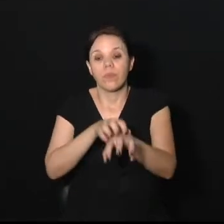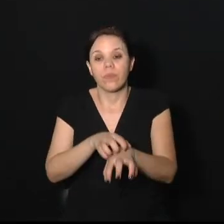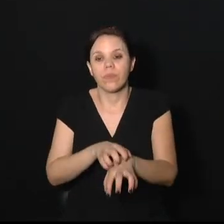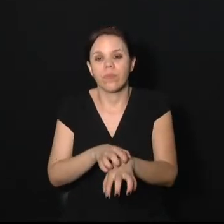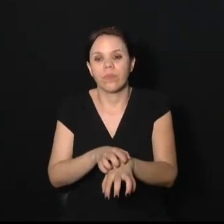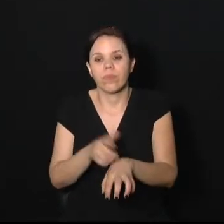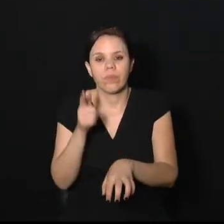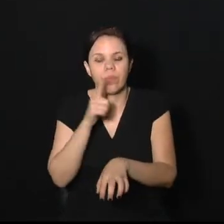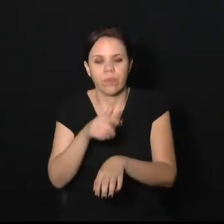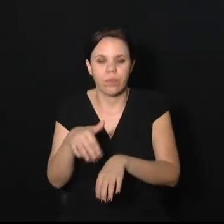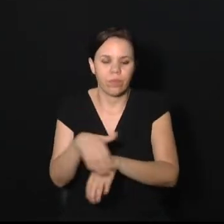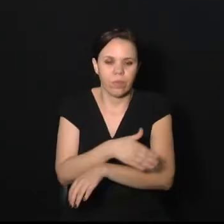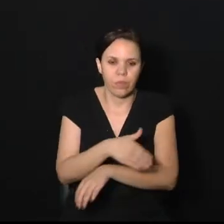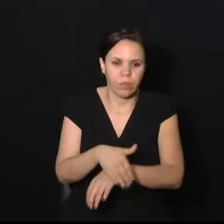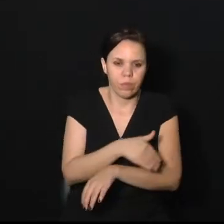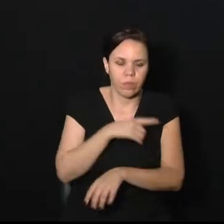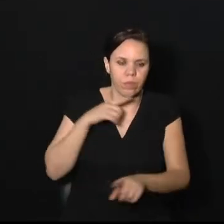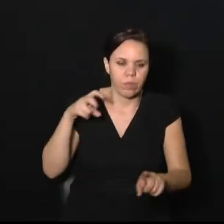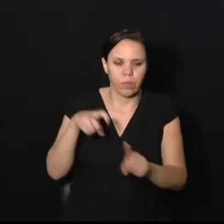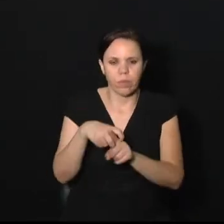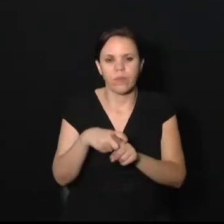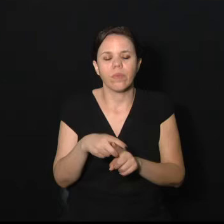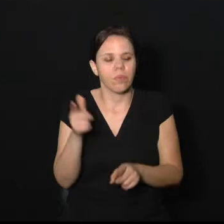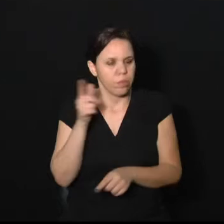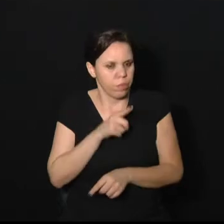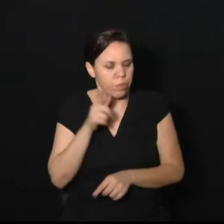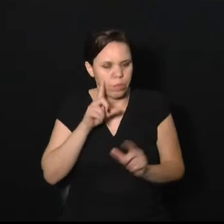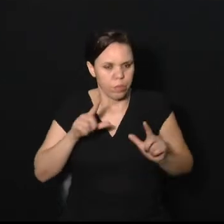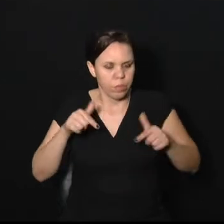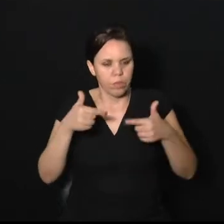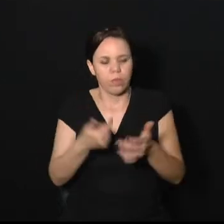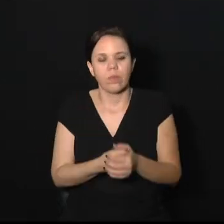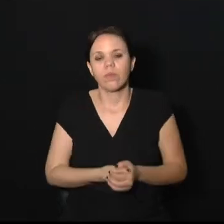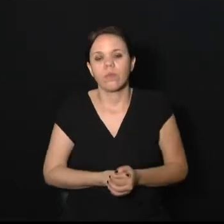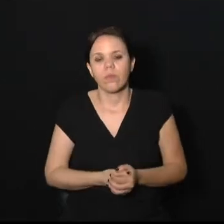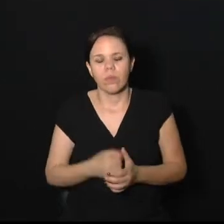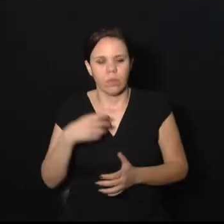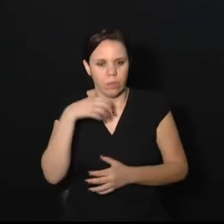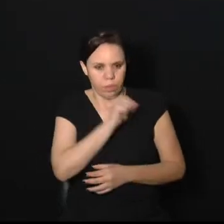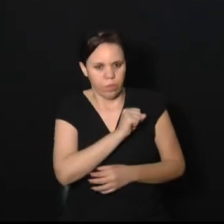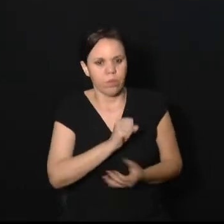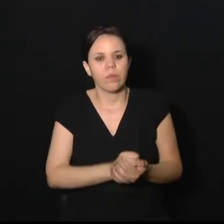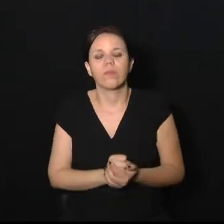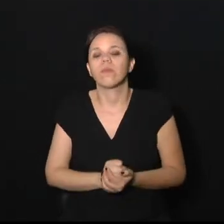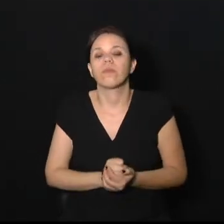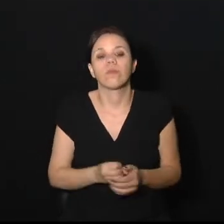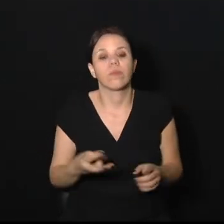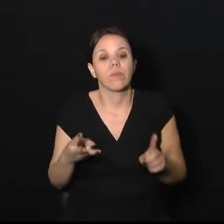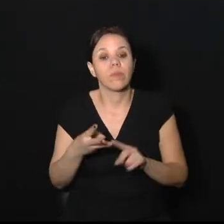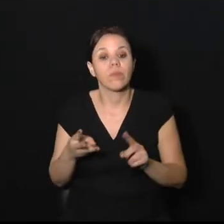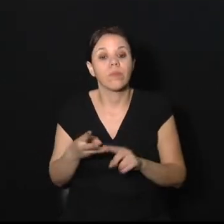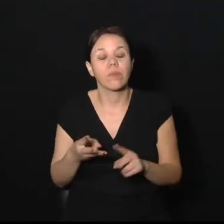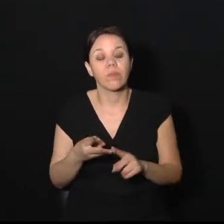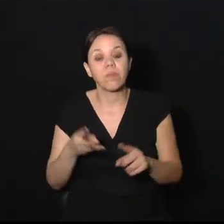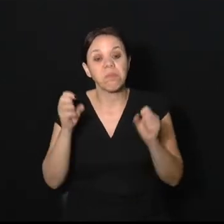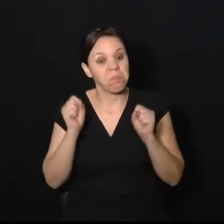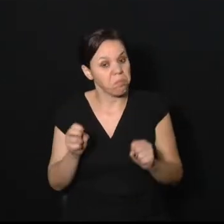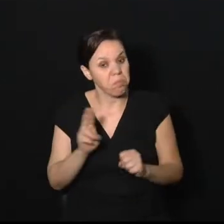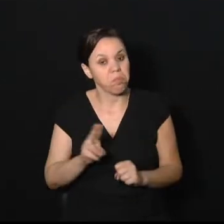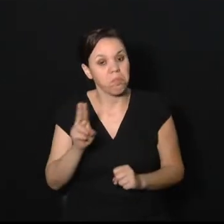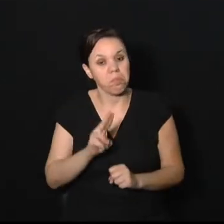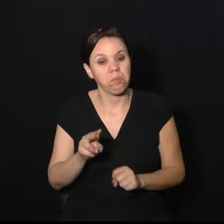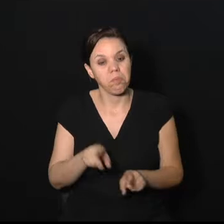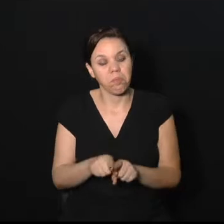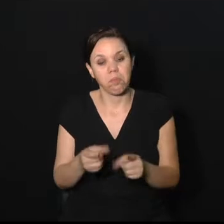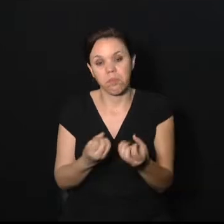pegar naquela rua que está tendo um acidente. Então a gente consegue tomar uma ação muito mais rápido. E a terceira eu posso usar os dados que são gerados